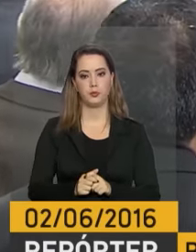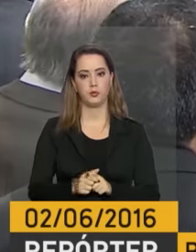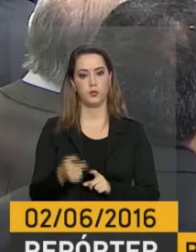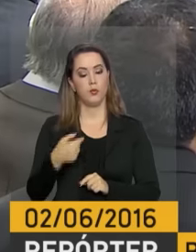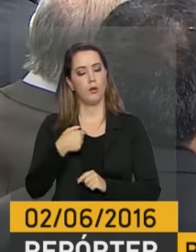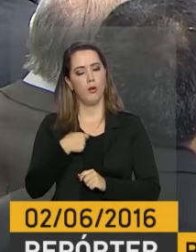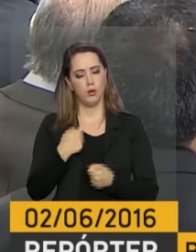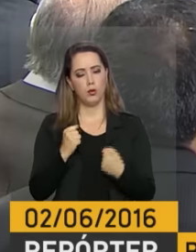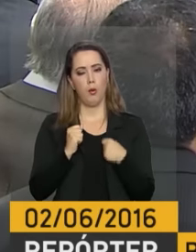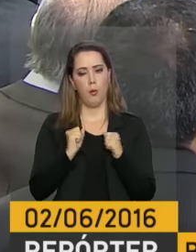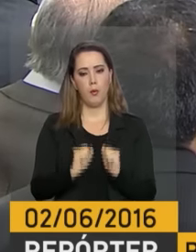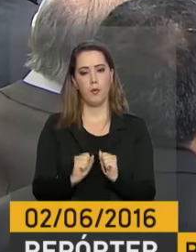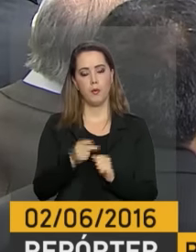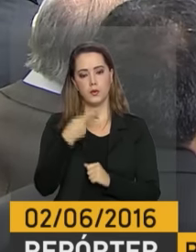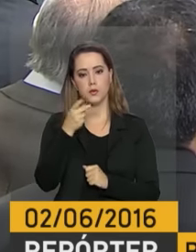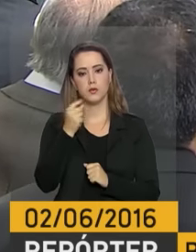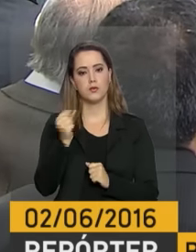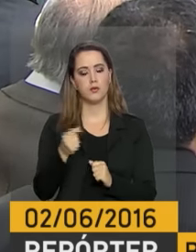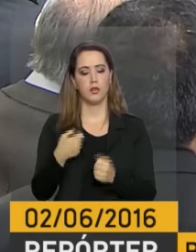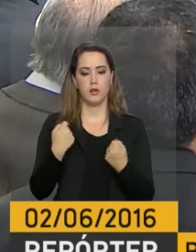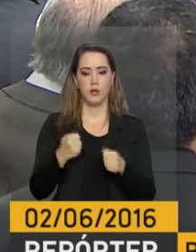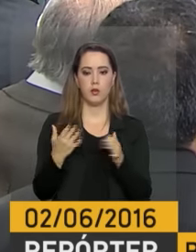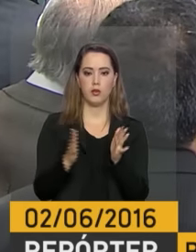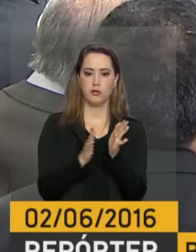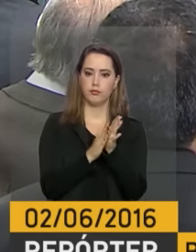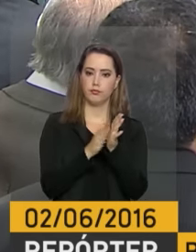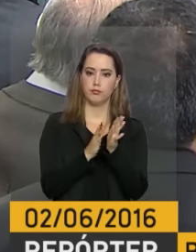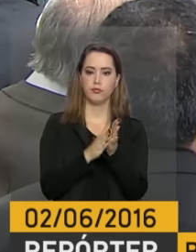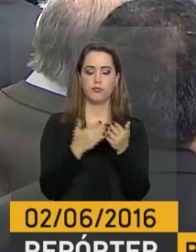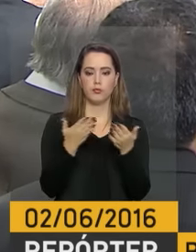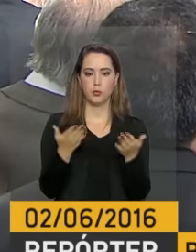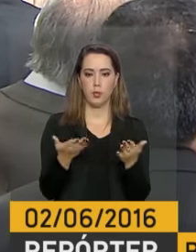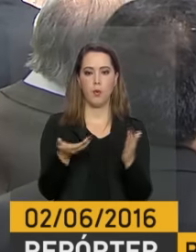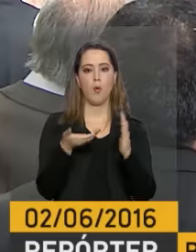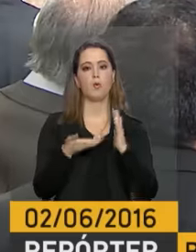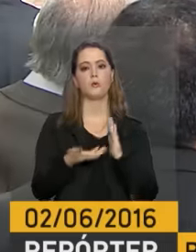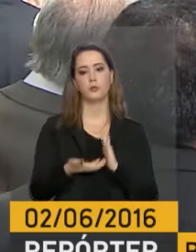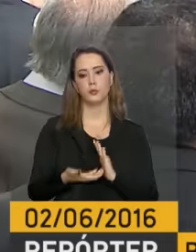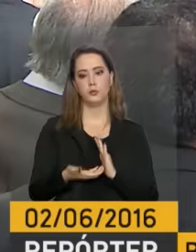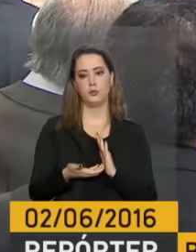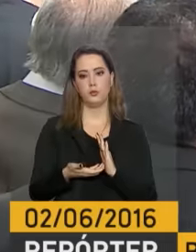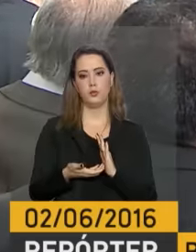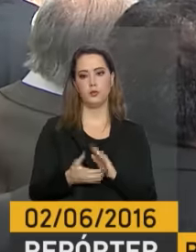se me permitem a informalidade, eu peço um aplauso ao nosso Congresso Nacional.